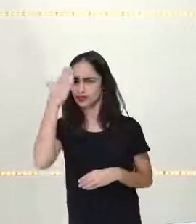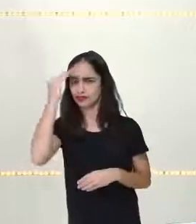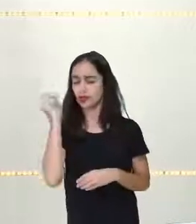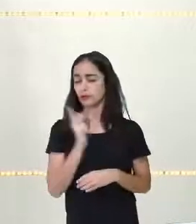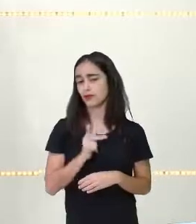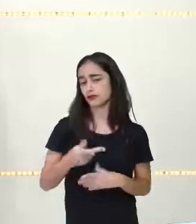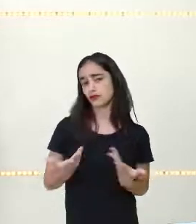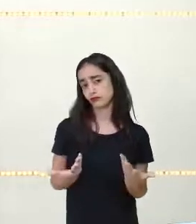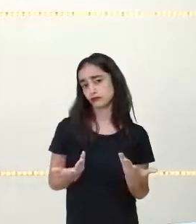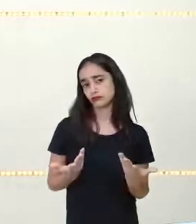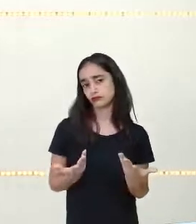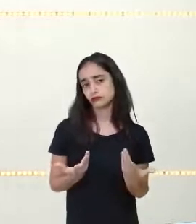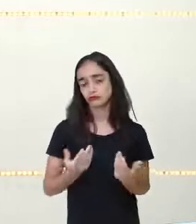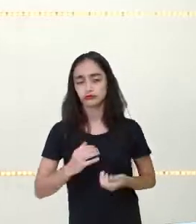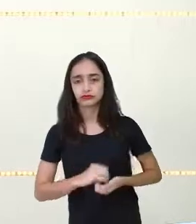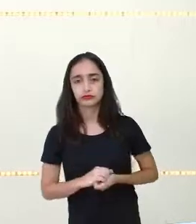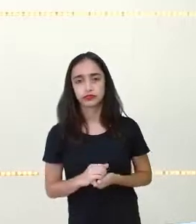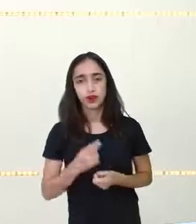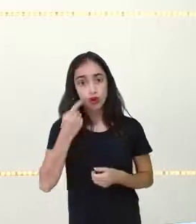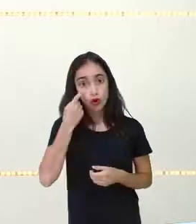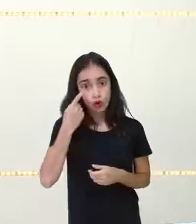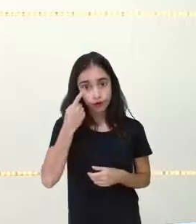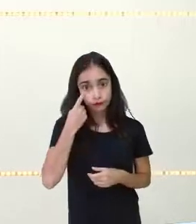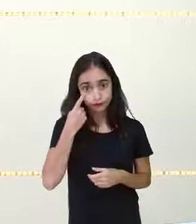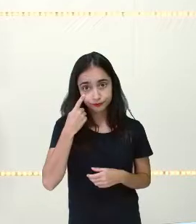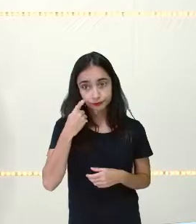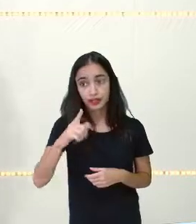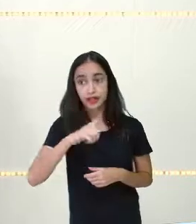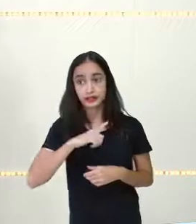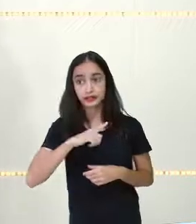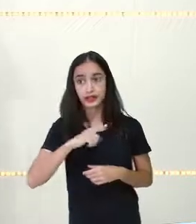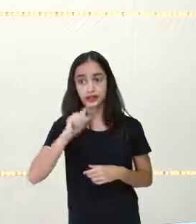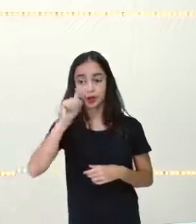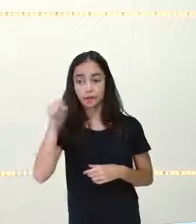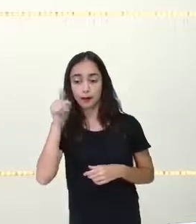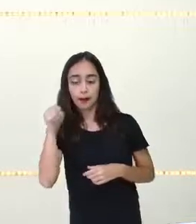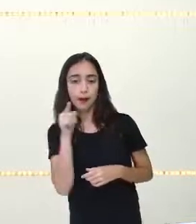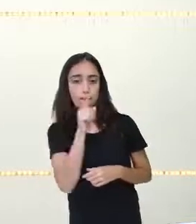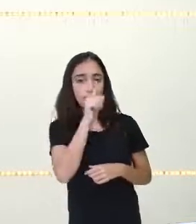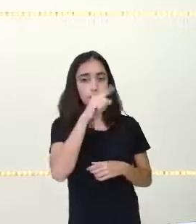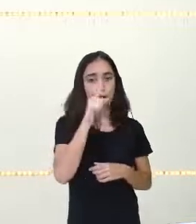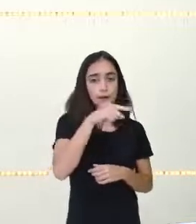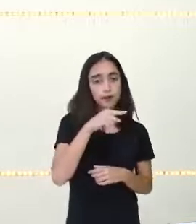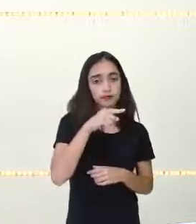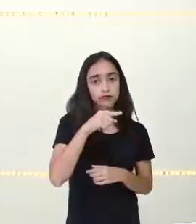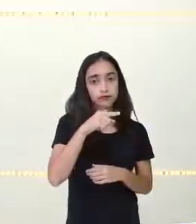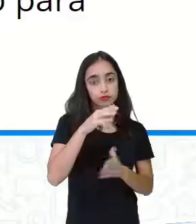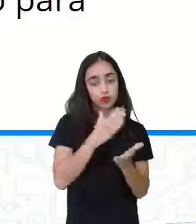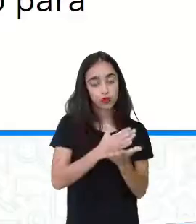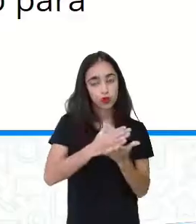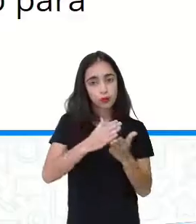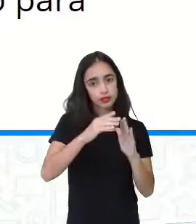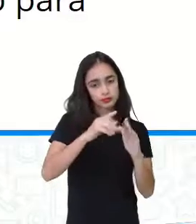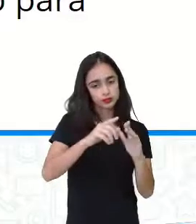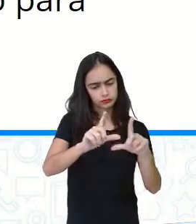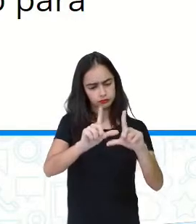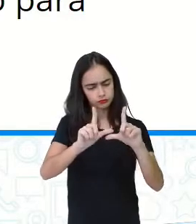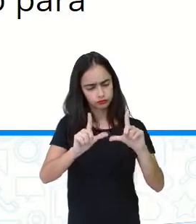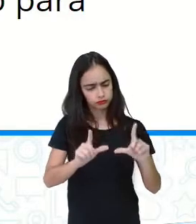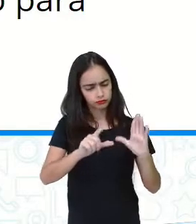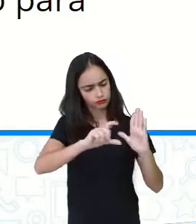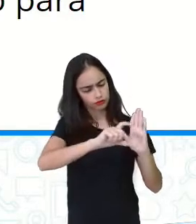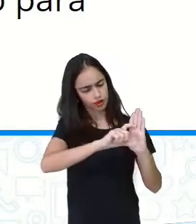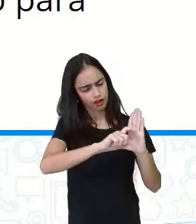entrevistas aqui gente ó tá vendo essa aspas Começando aqui esse parágrafo a gente sempre essa